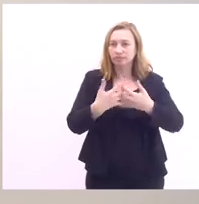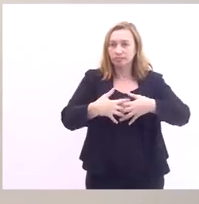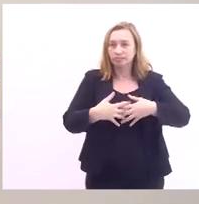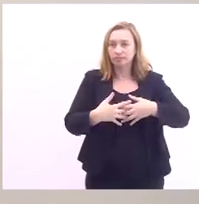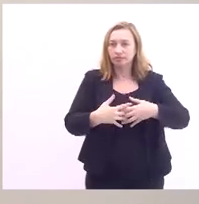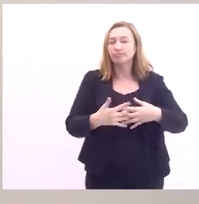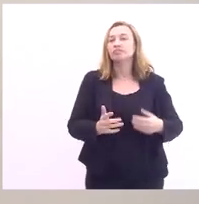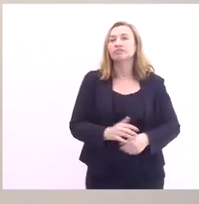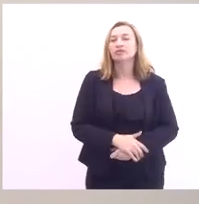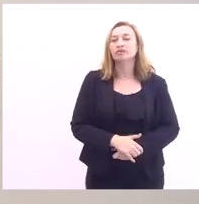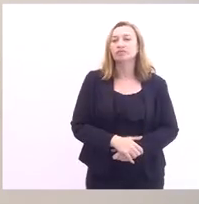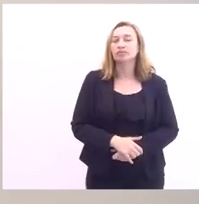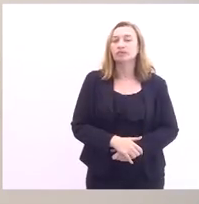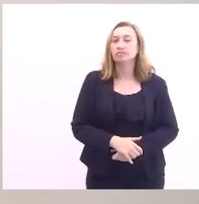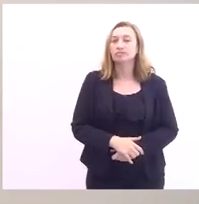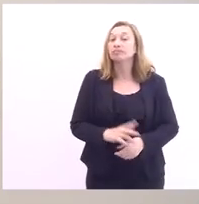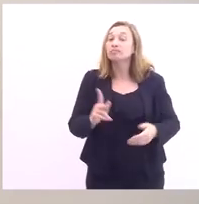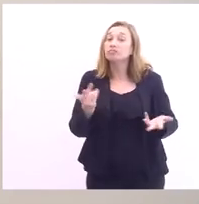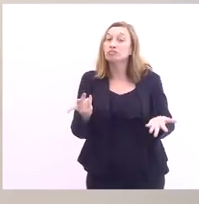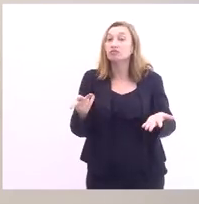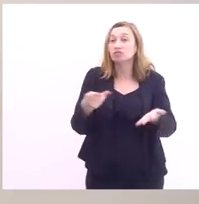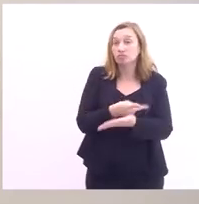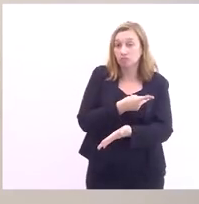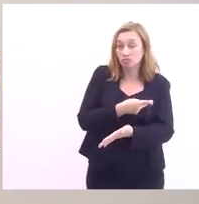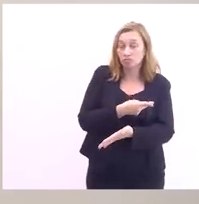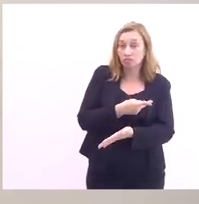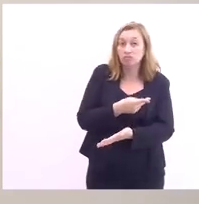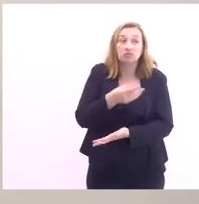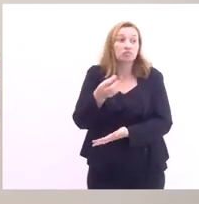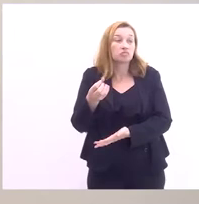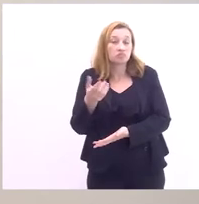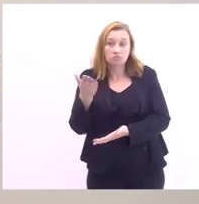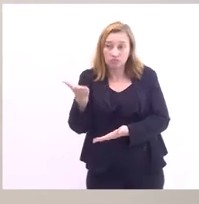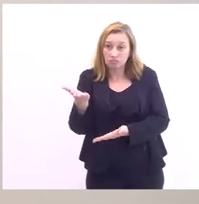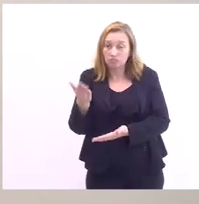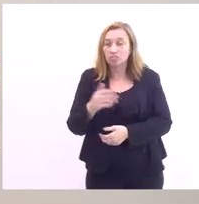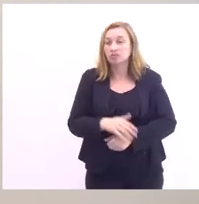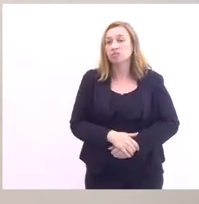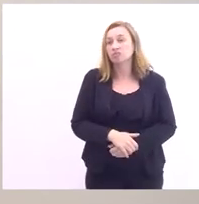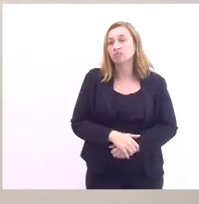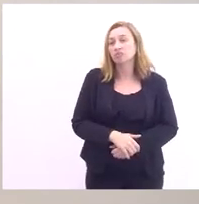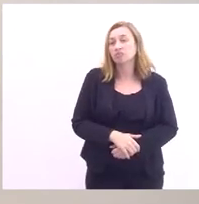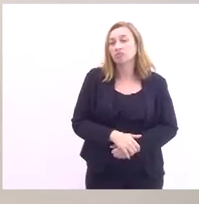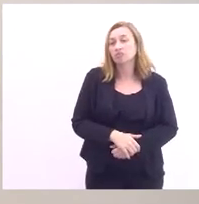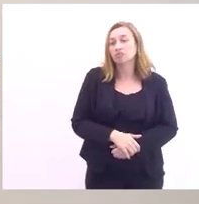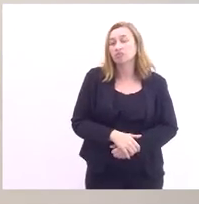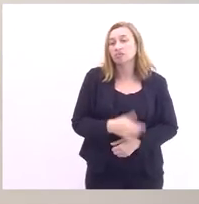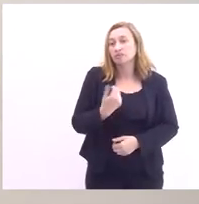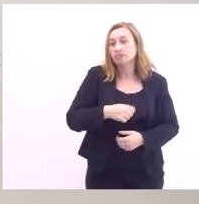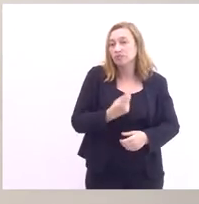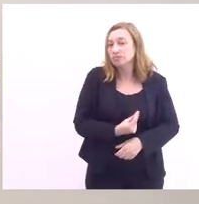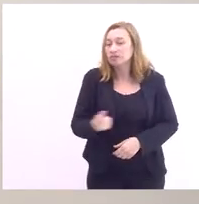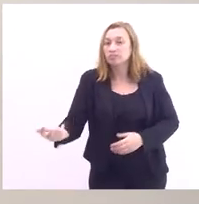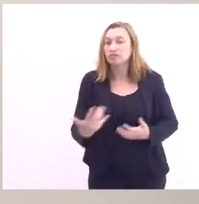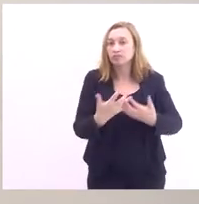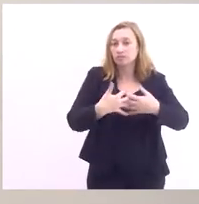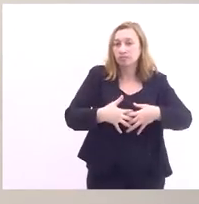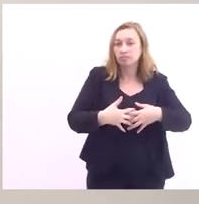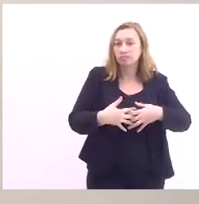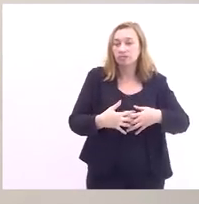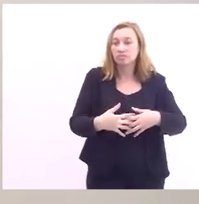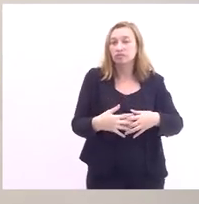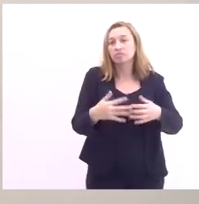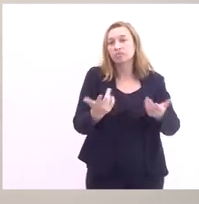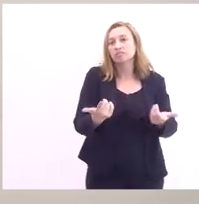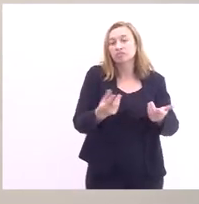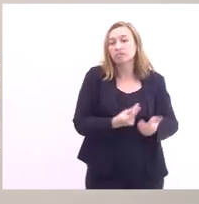e, com o fato ocorrido recentemente, eu tive que sair de Petrópolis por causa daquele